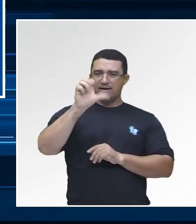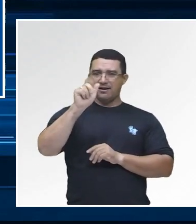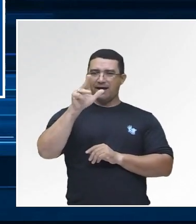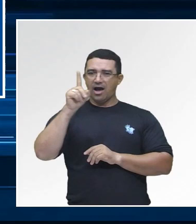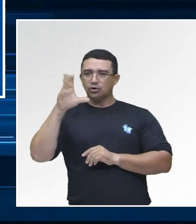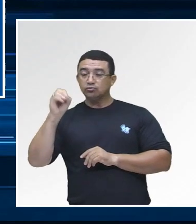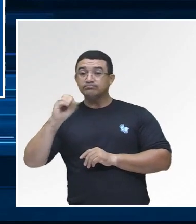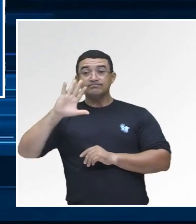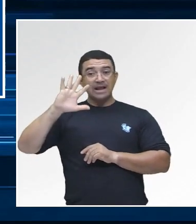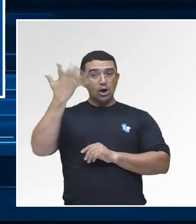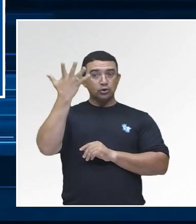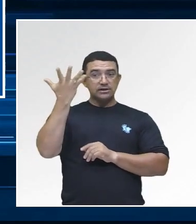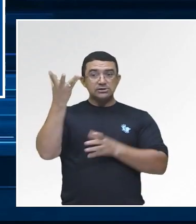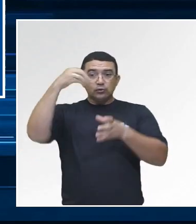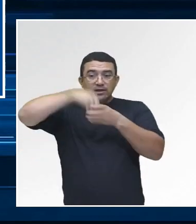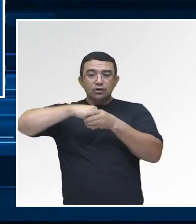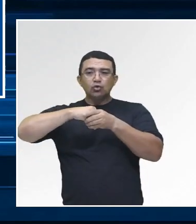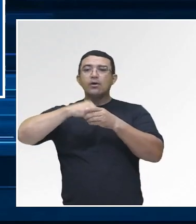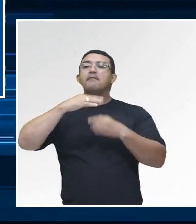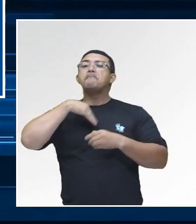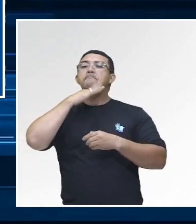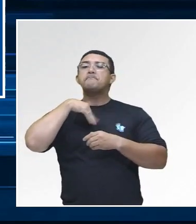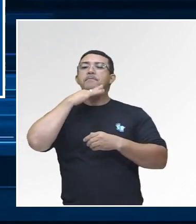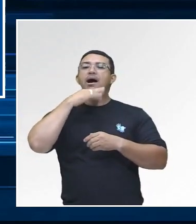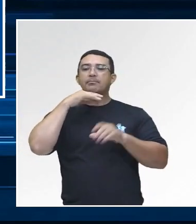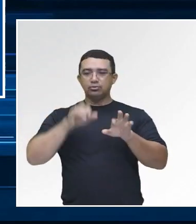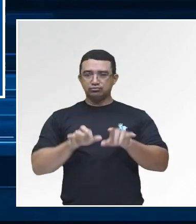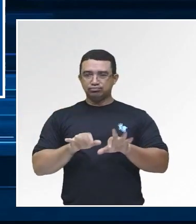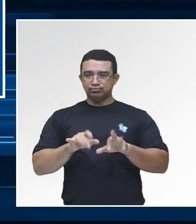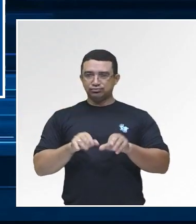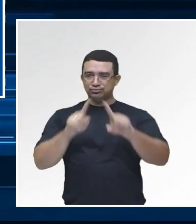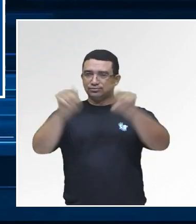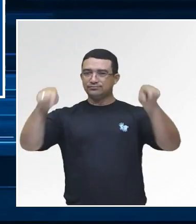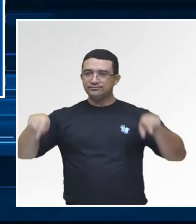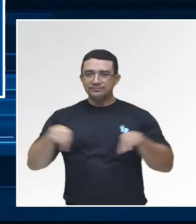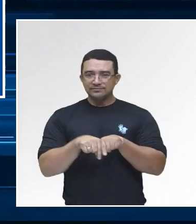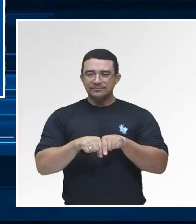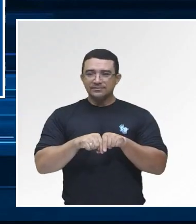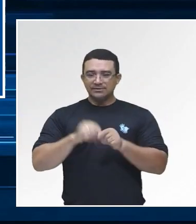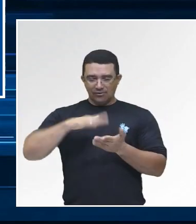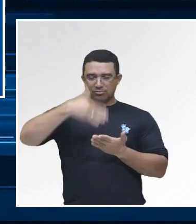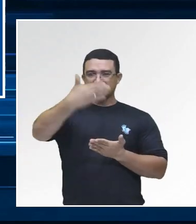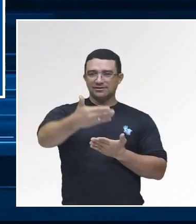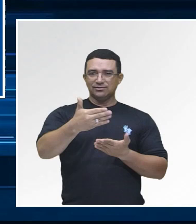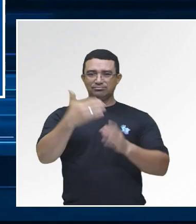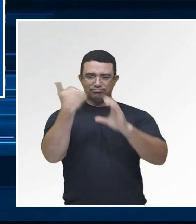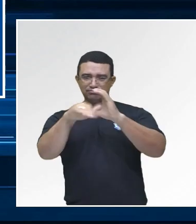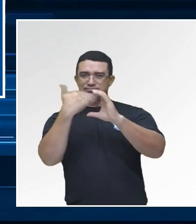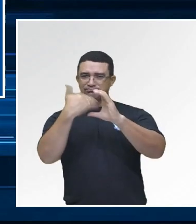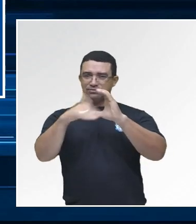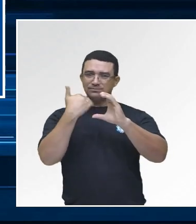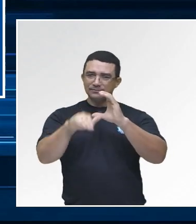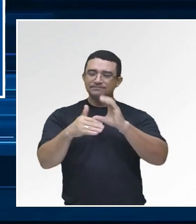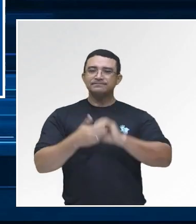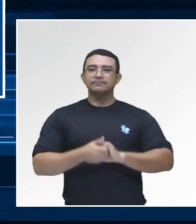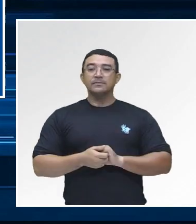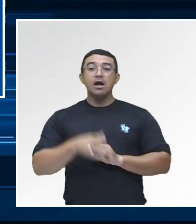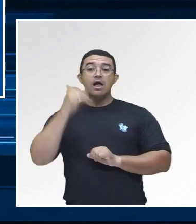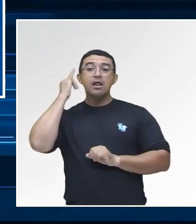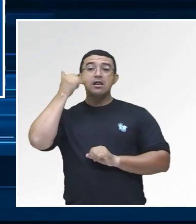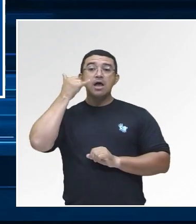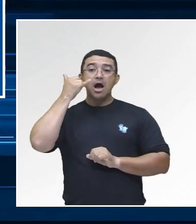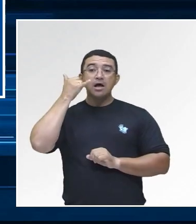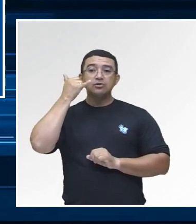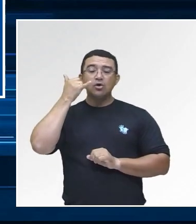lá na sala de bate-papo, então o cenário, né, foi a sala de bate-papo, o narrador,